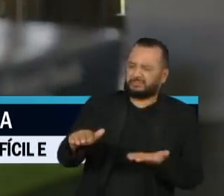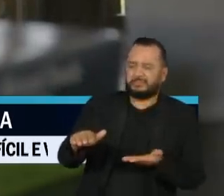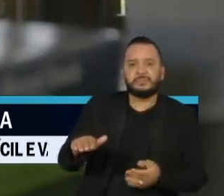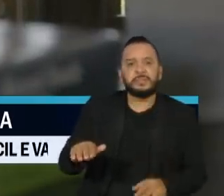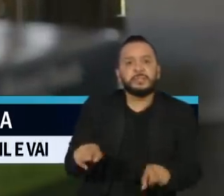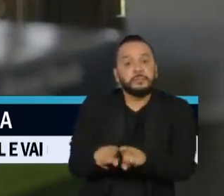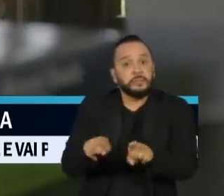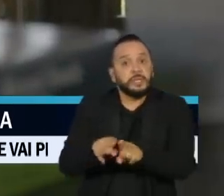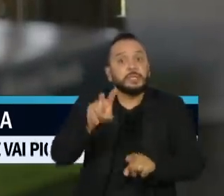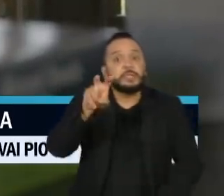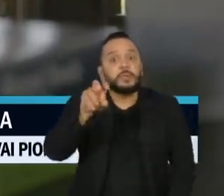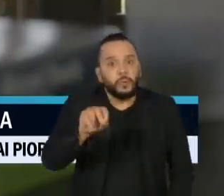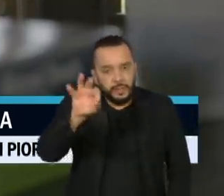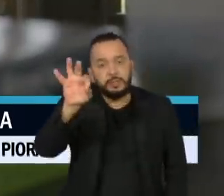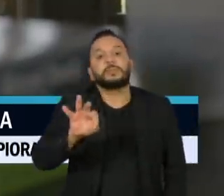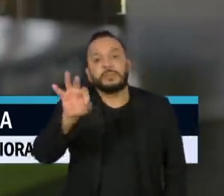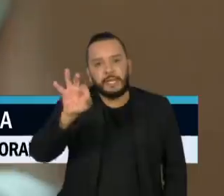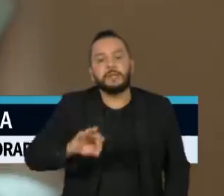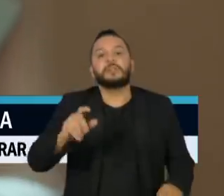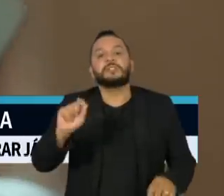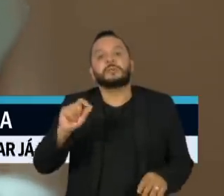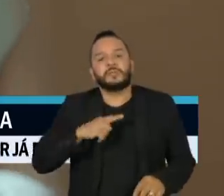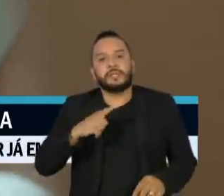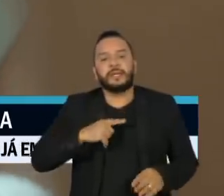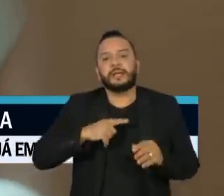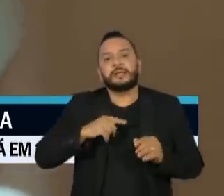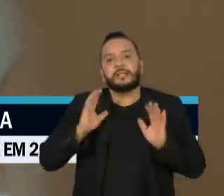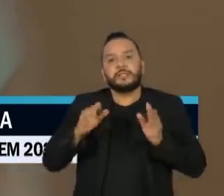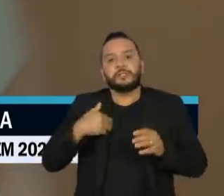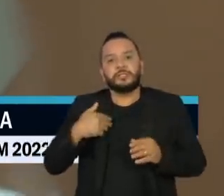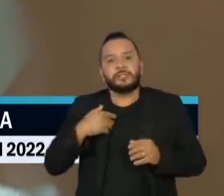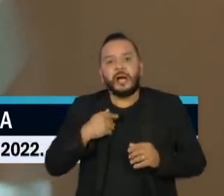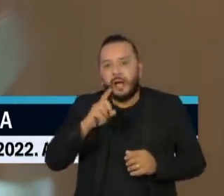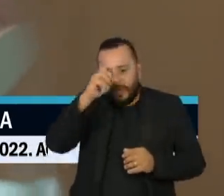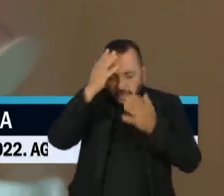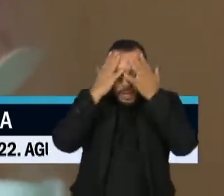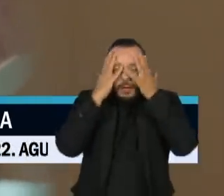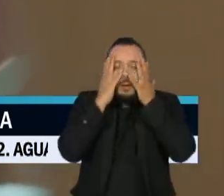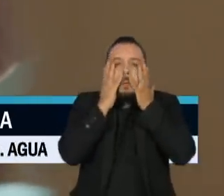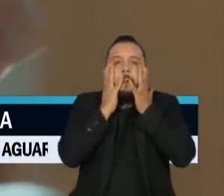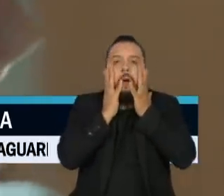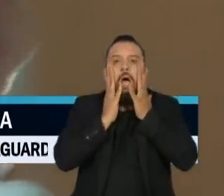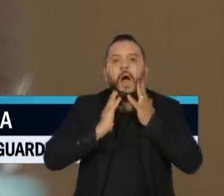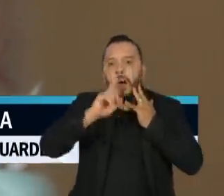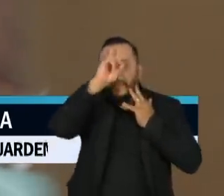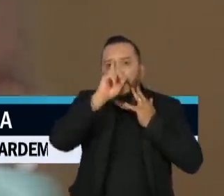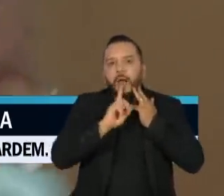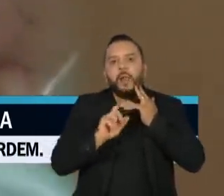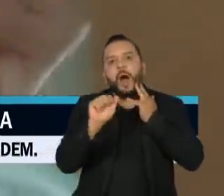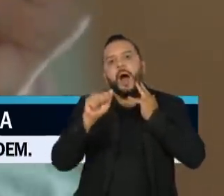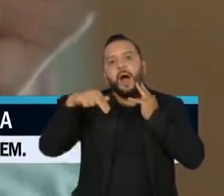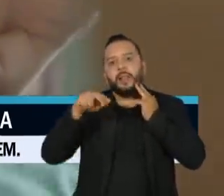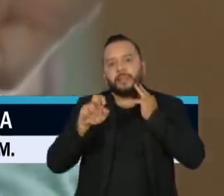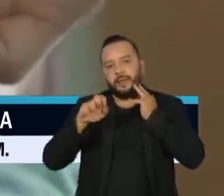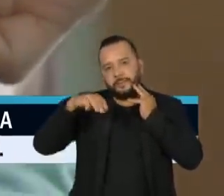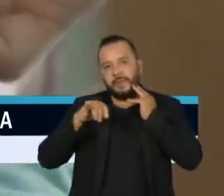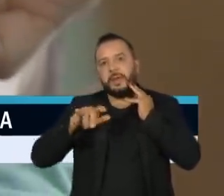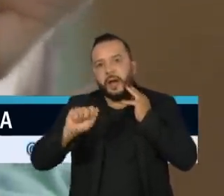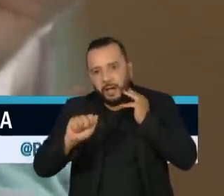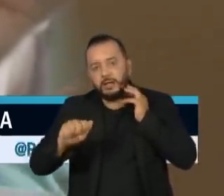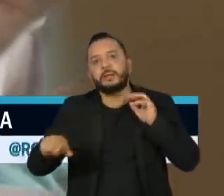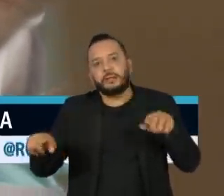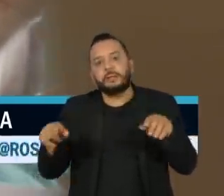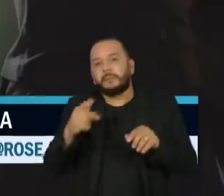das crianças tinham anemia. E nós aplicamos o teste de neurodesenvolvimento chamado Denver-2. E